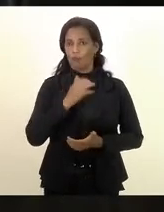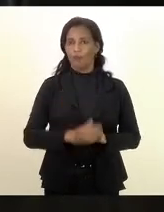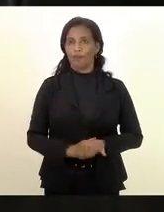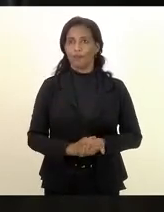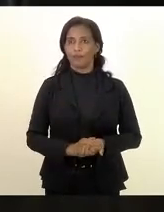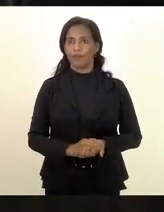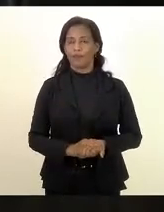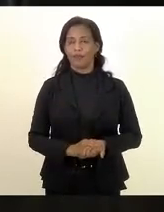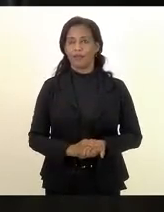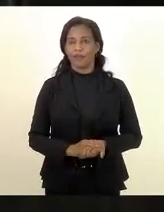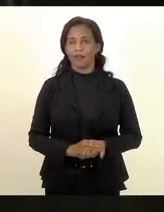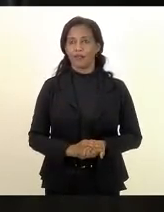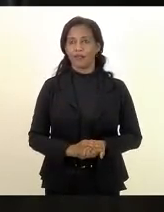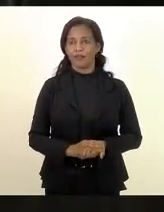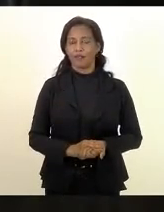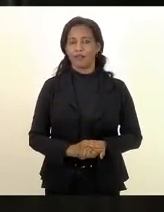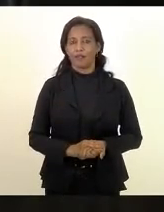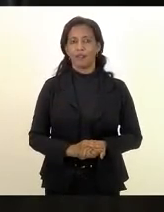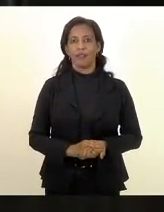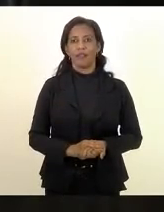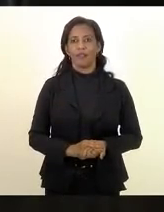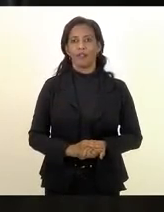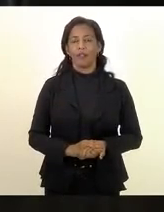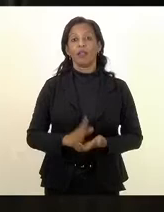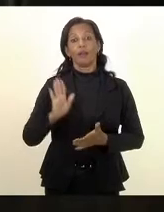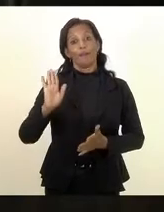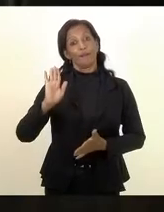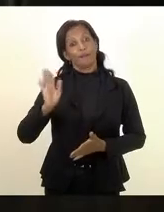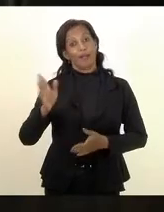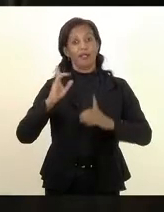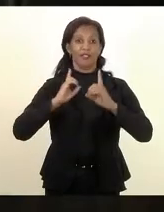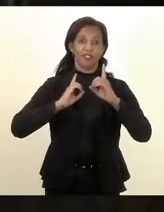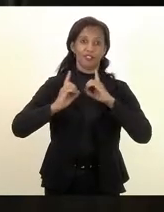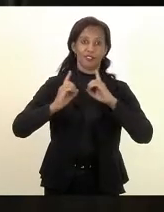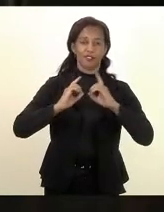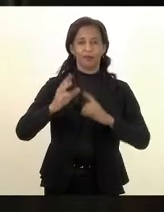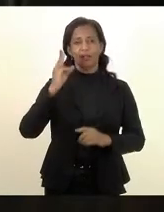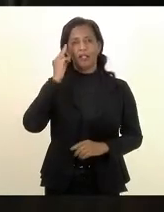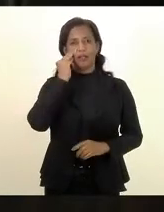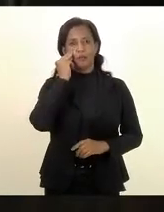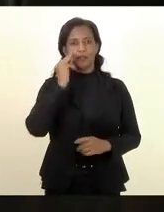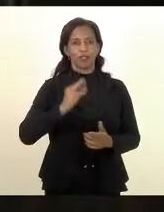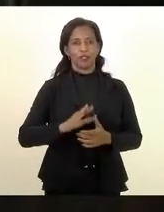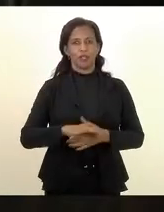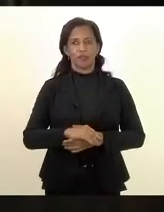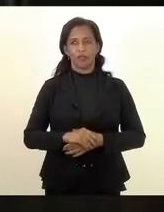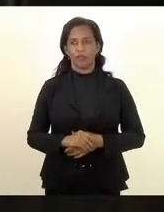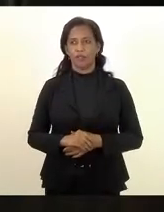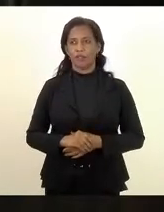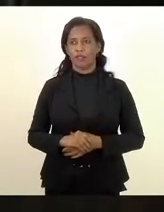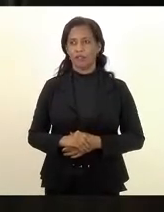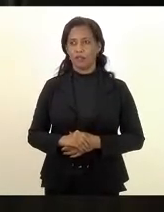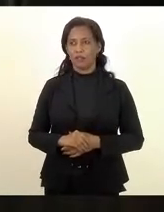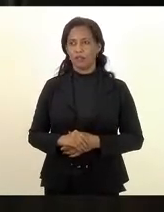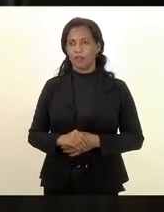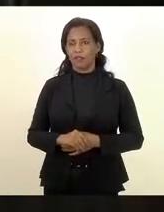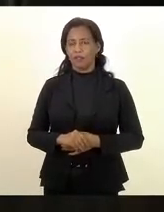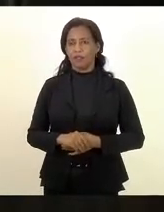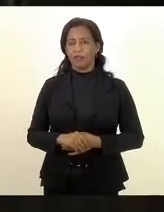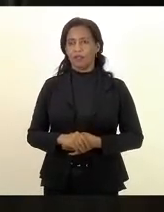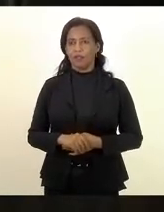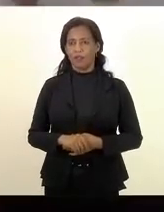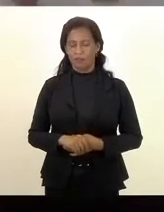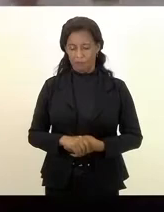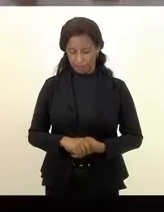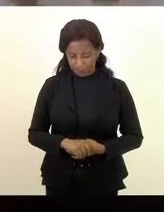em votação o senhor para discutir a deputada Mônica Francisco presidente